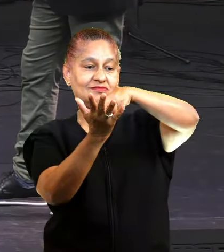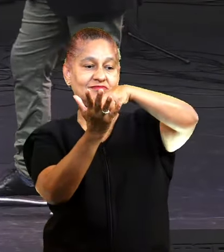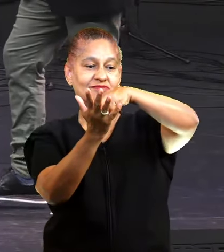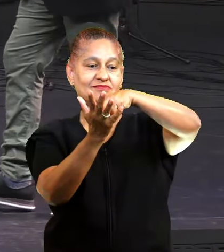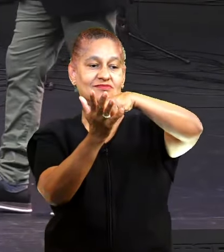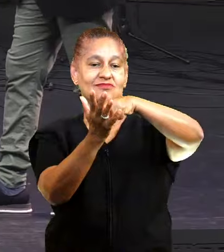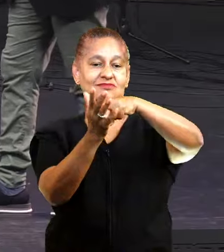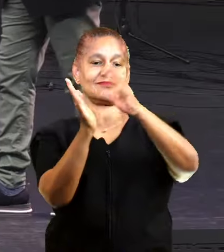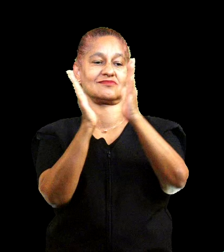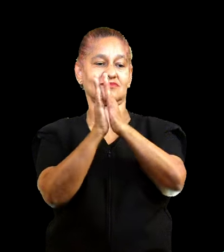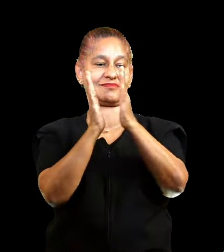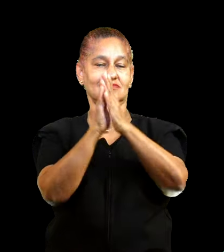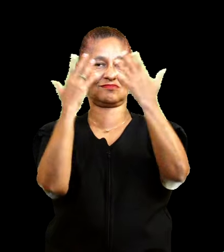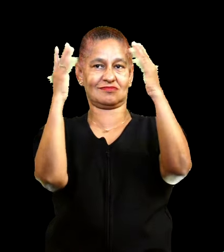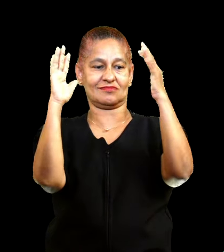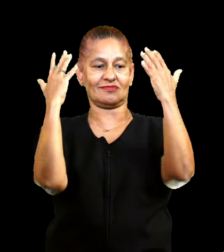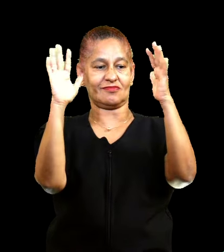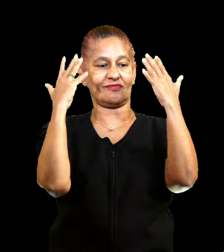Obrigado.